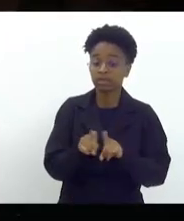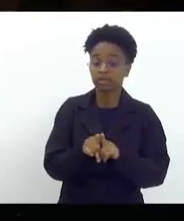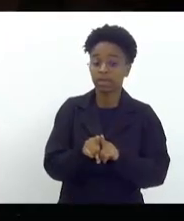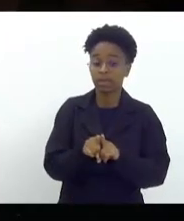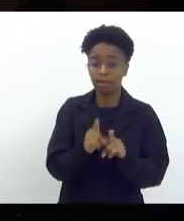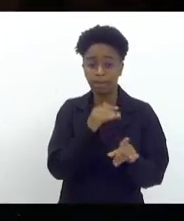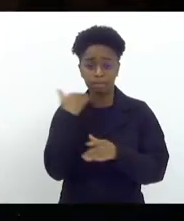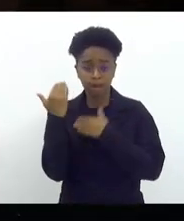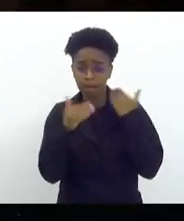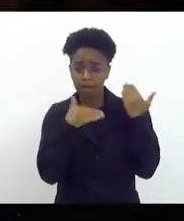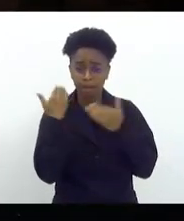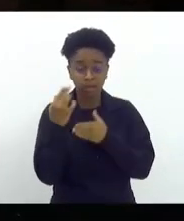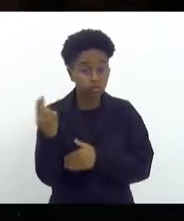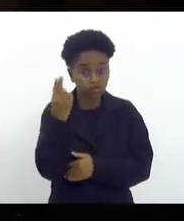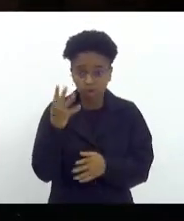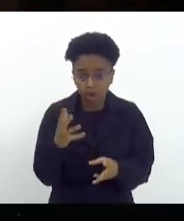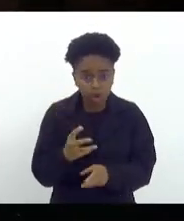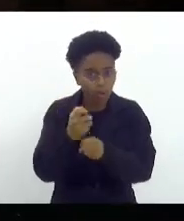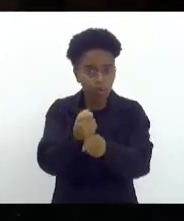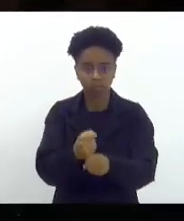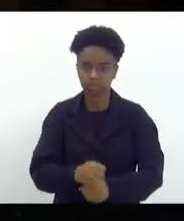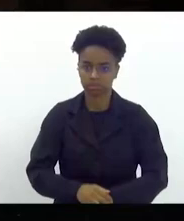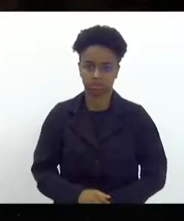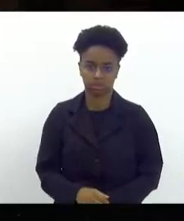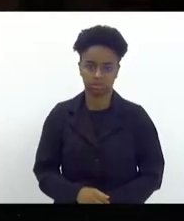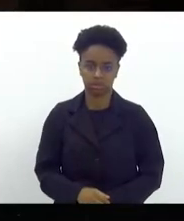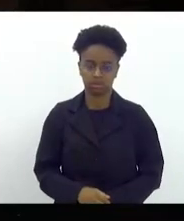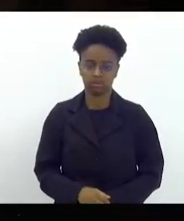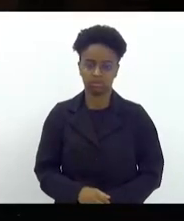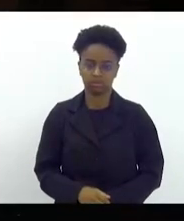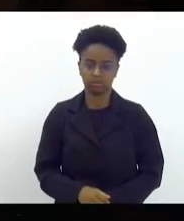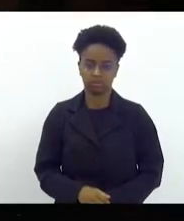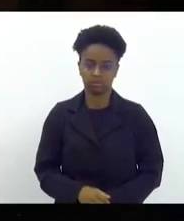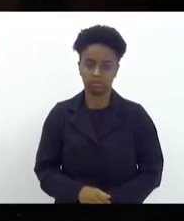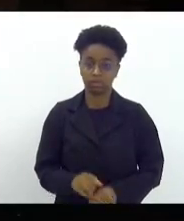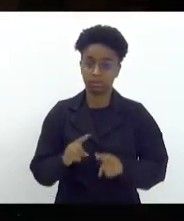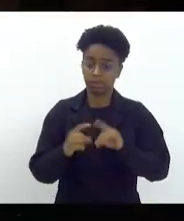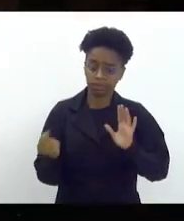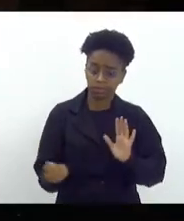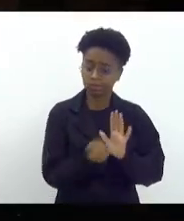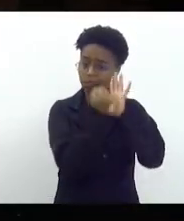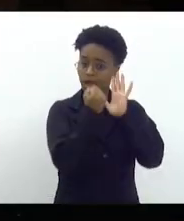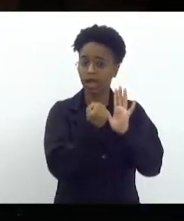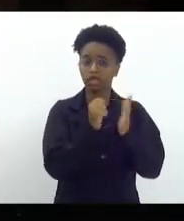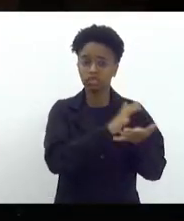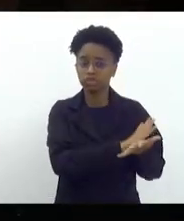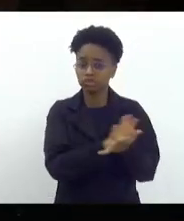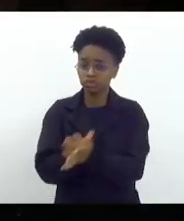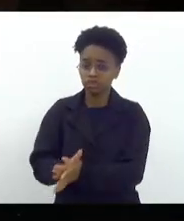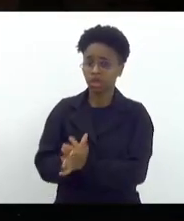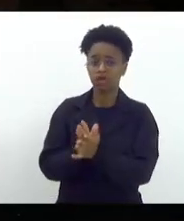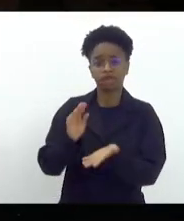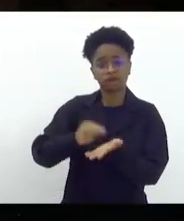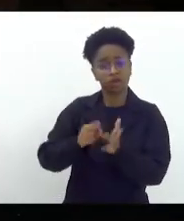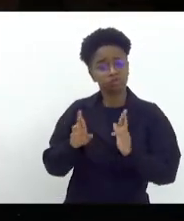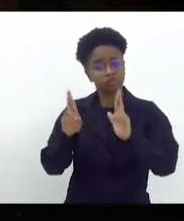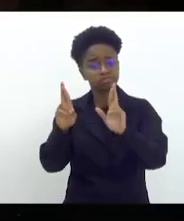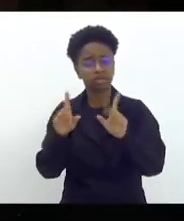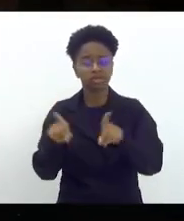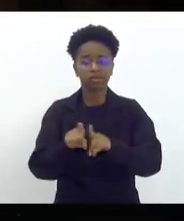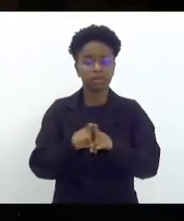saldo de mortes incontáveis que deixam um legado de destruição de desesperança que